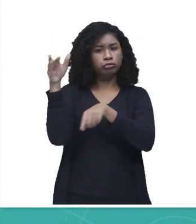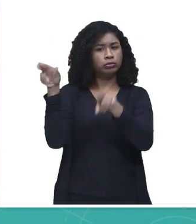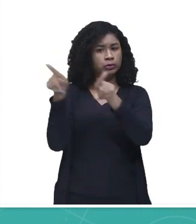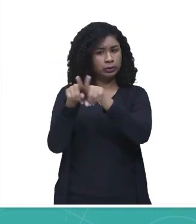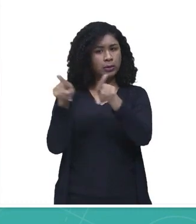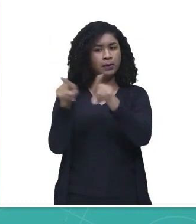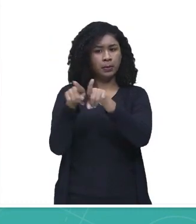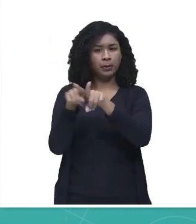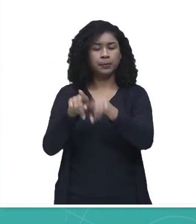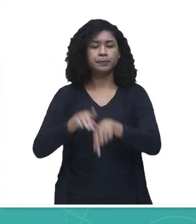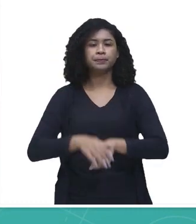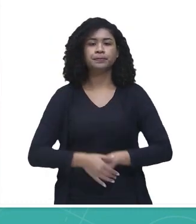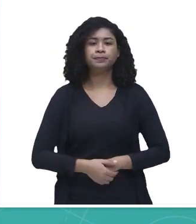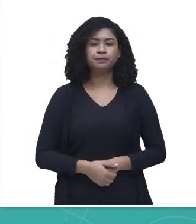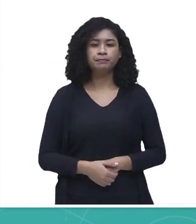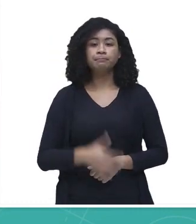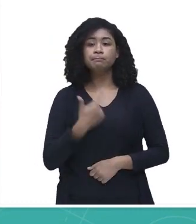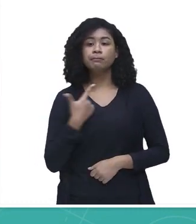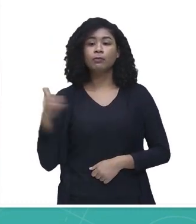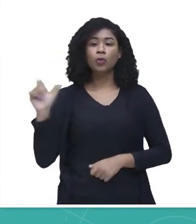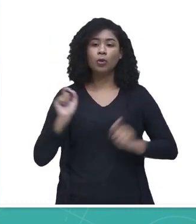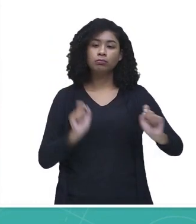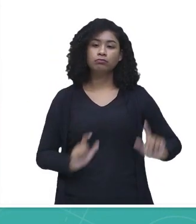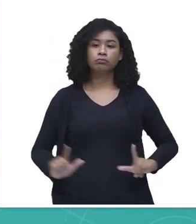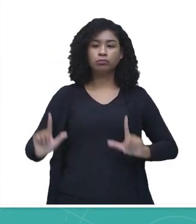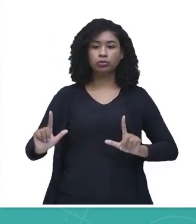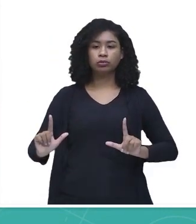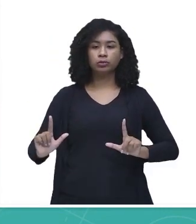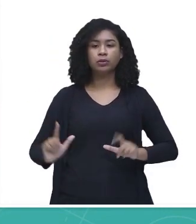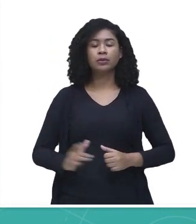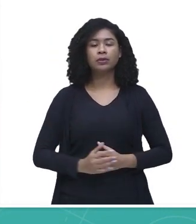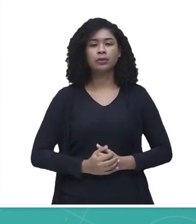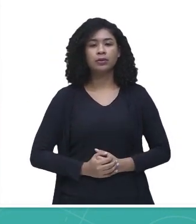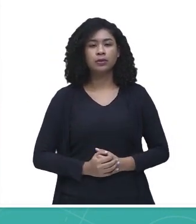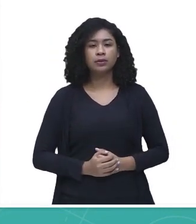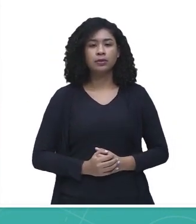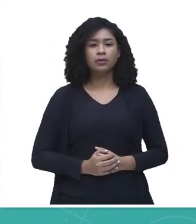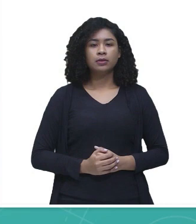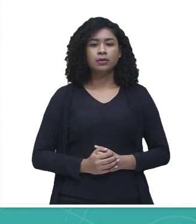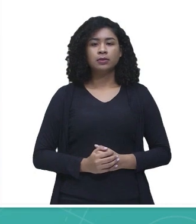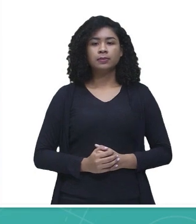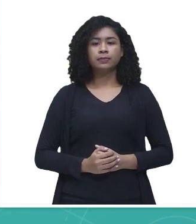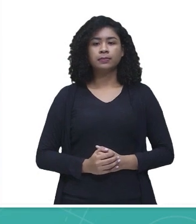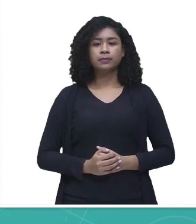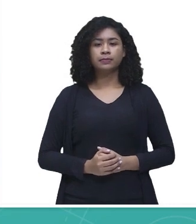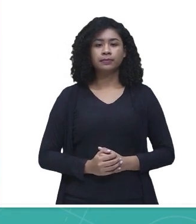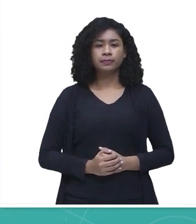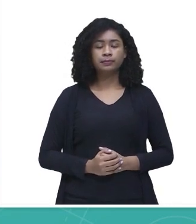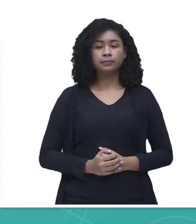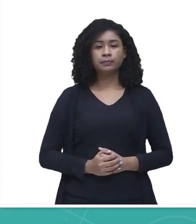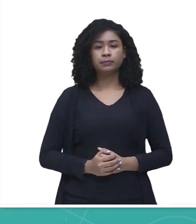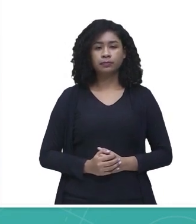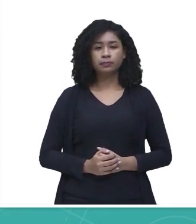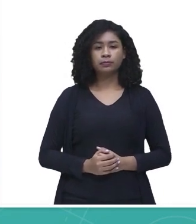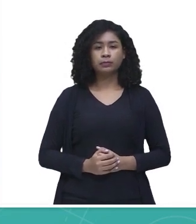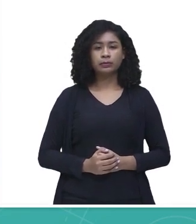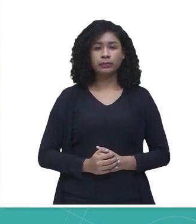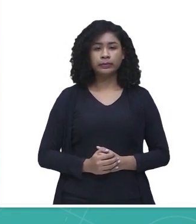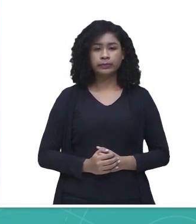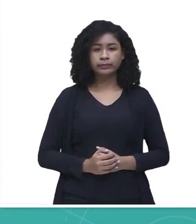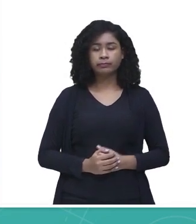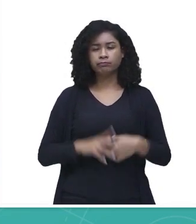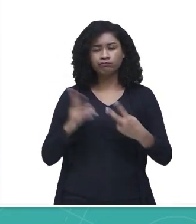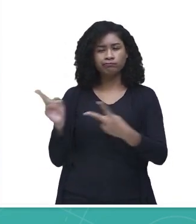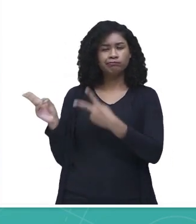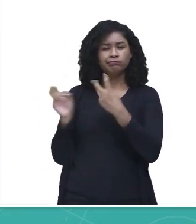Vamos mostrar aqui outro esquema para vocês, olha só. A fotossíntese e a respiração celular. Então, a gente observa aqui,